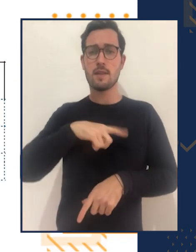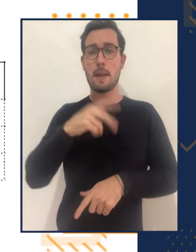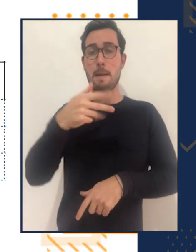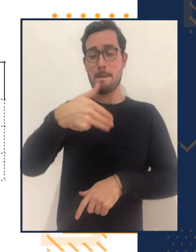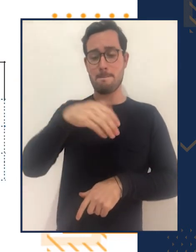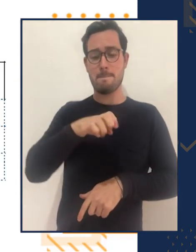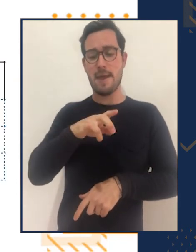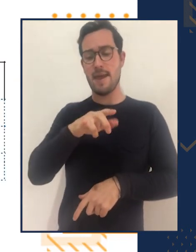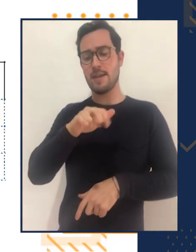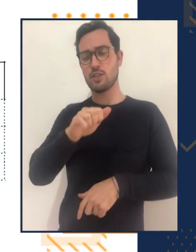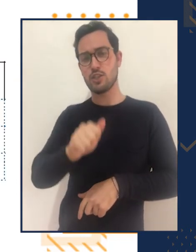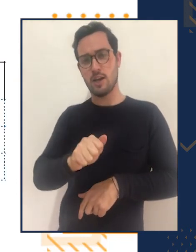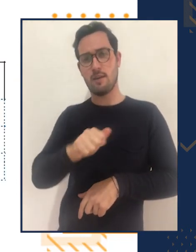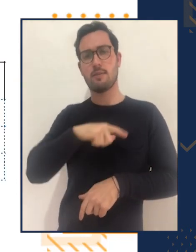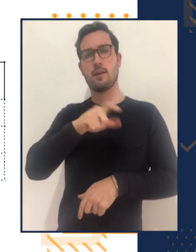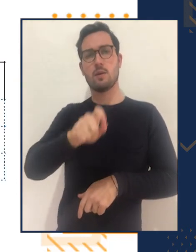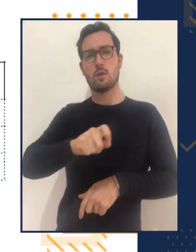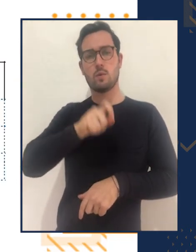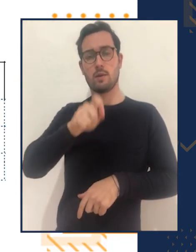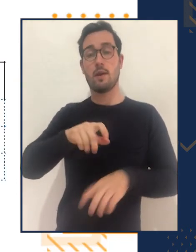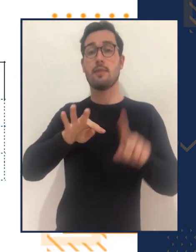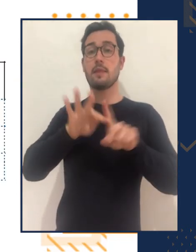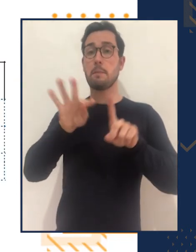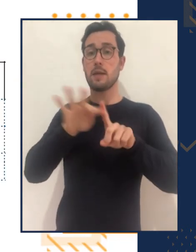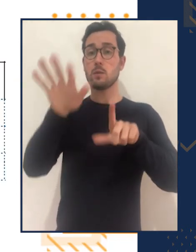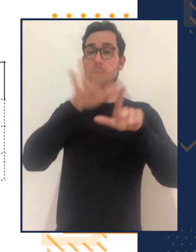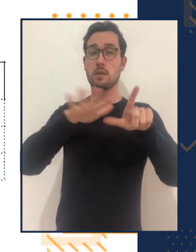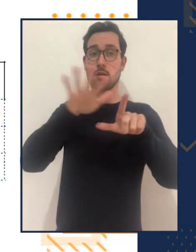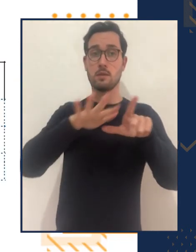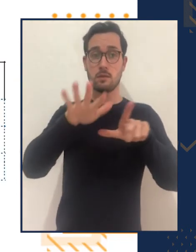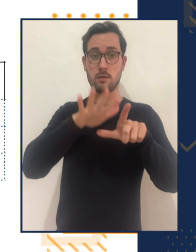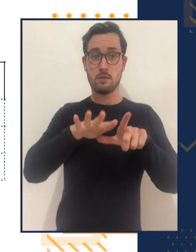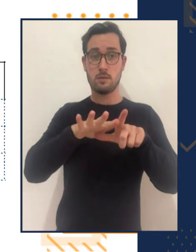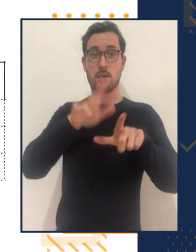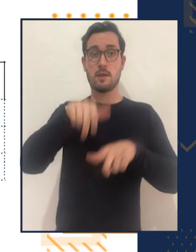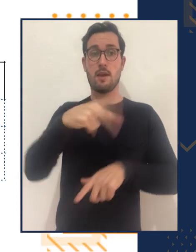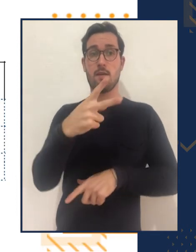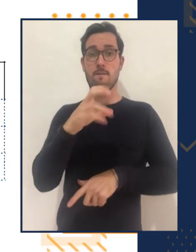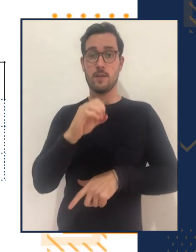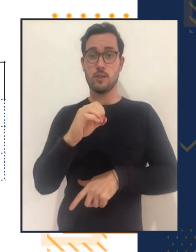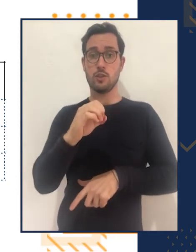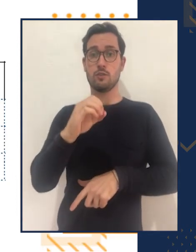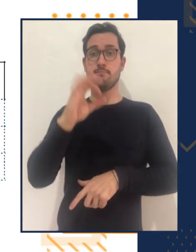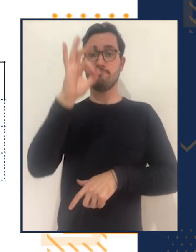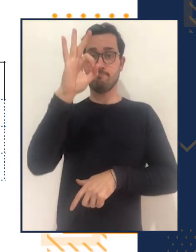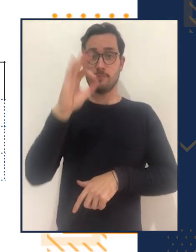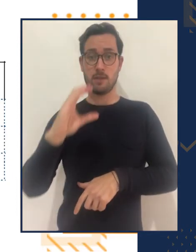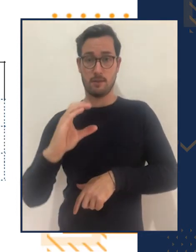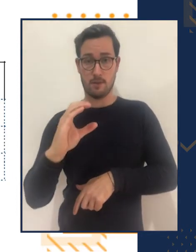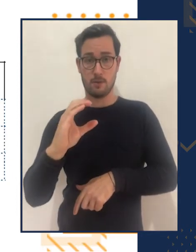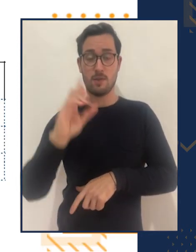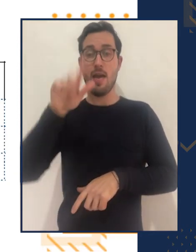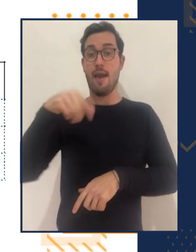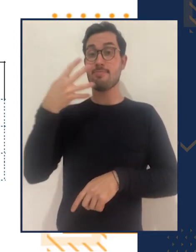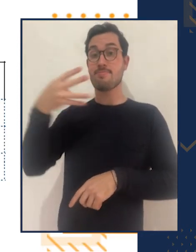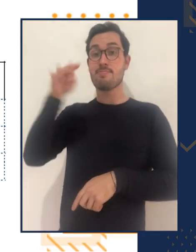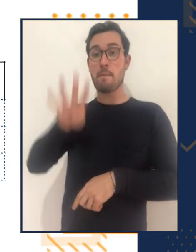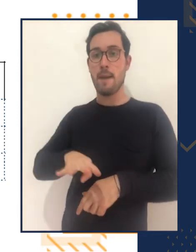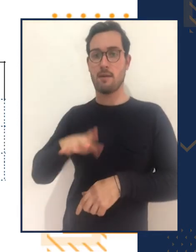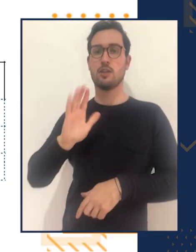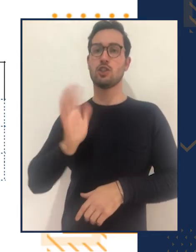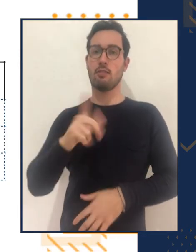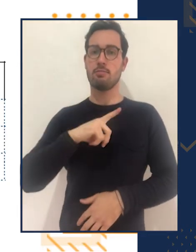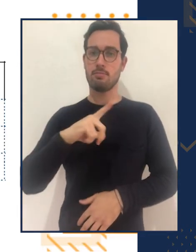temos que a resistividade média, o ρ, ele é dado à temperatura ambiente, que é de 20 graus Celsius. Então, é tabelado